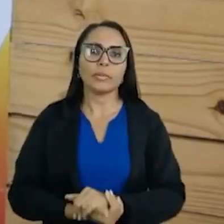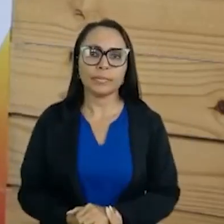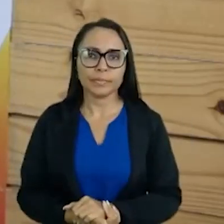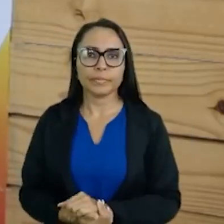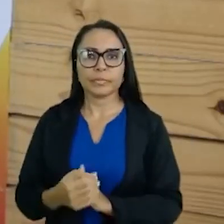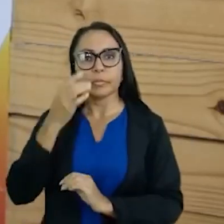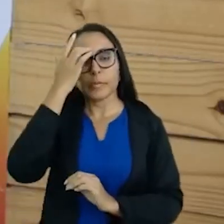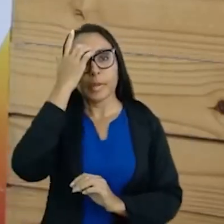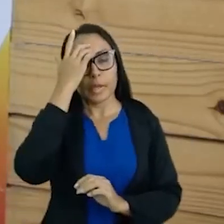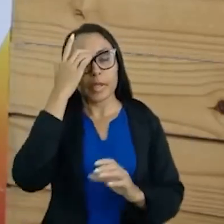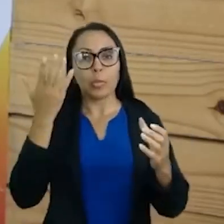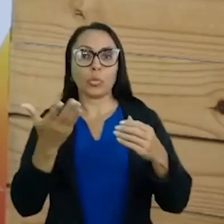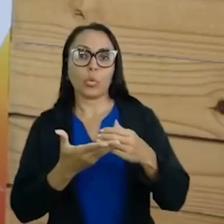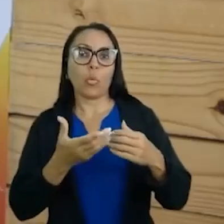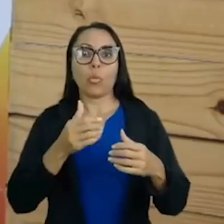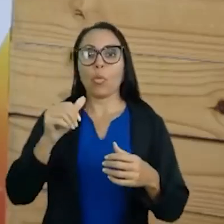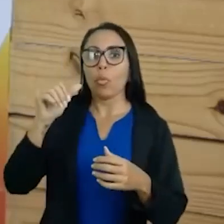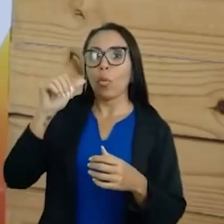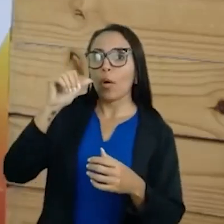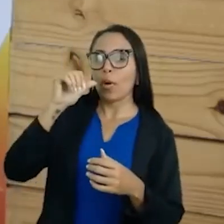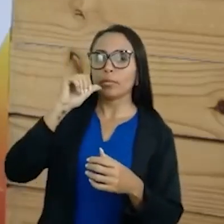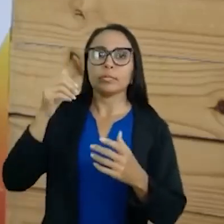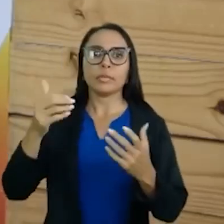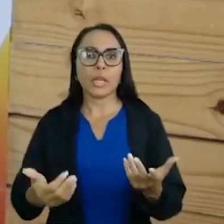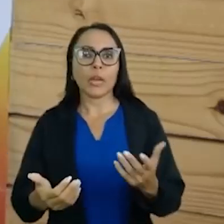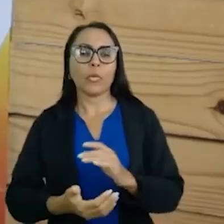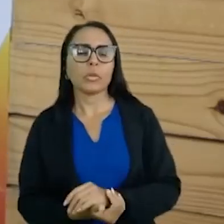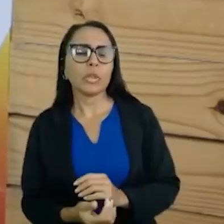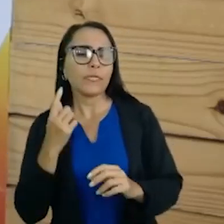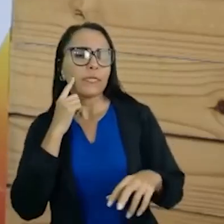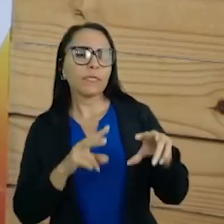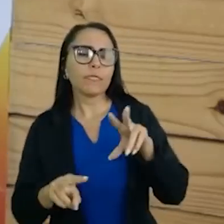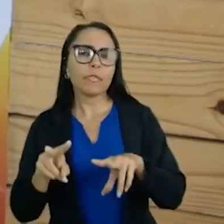daquele copo com água. Copo com água. Então, tipo, você vê